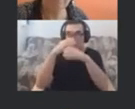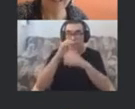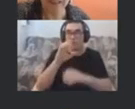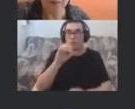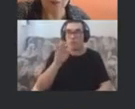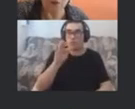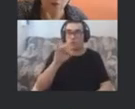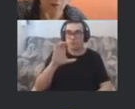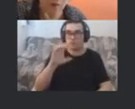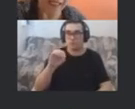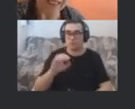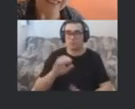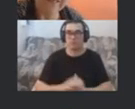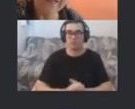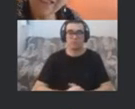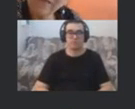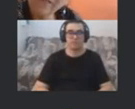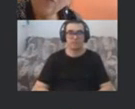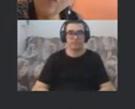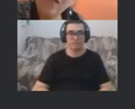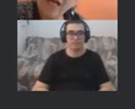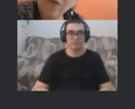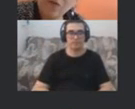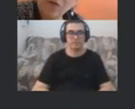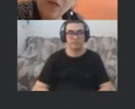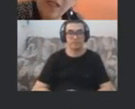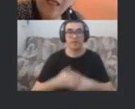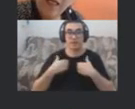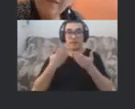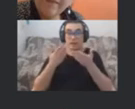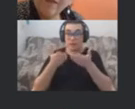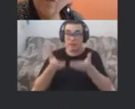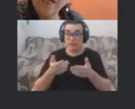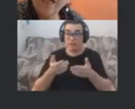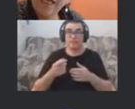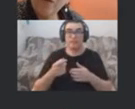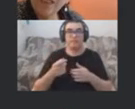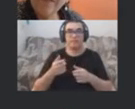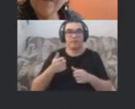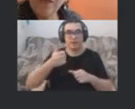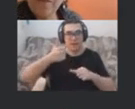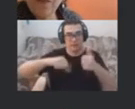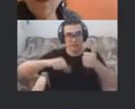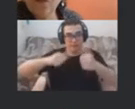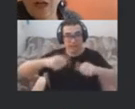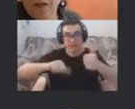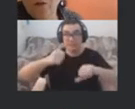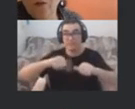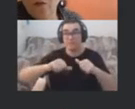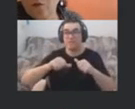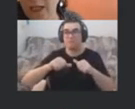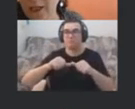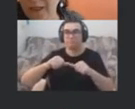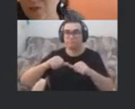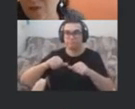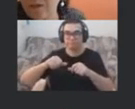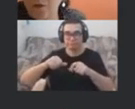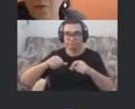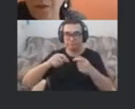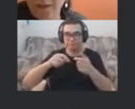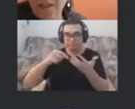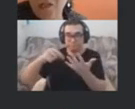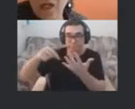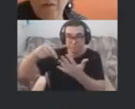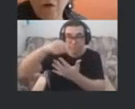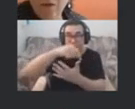E aí, nós trabalhamos com análise de elementos traço. O que são elementos traços? São